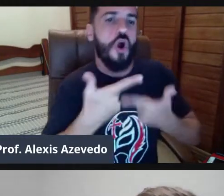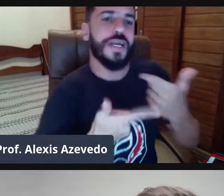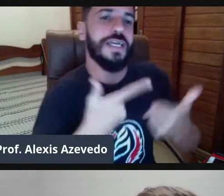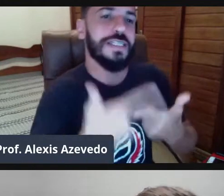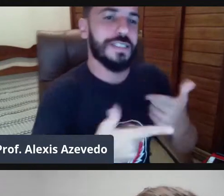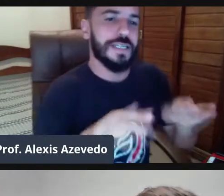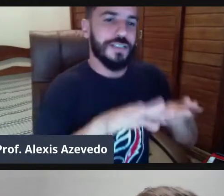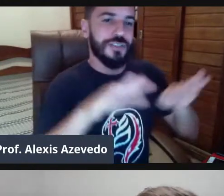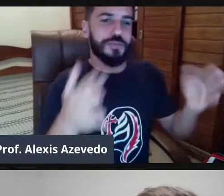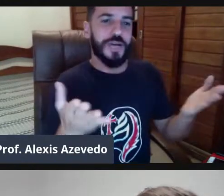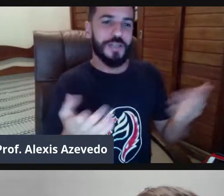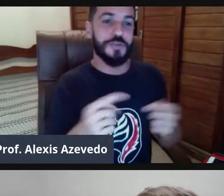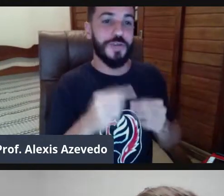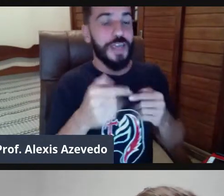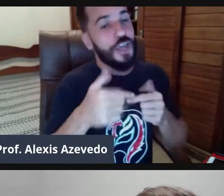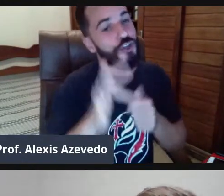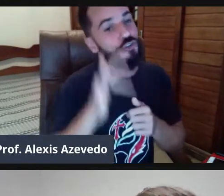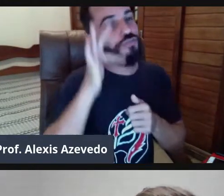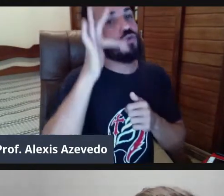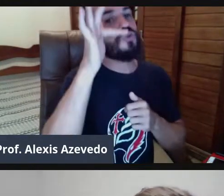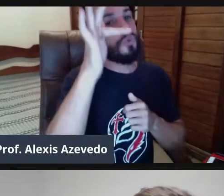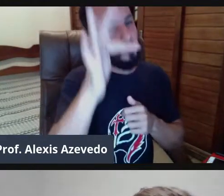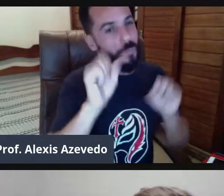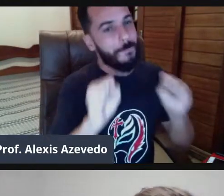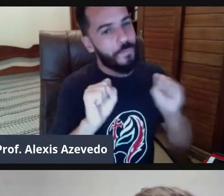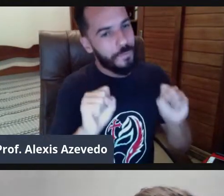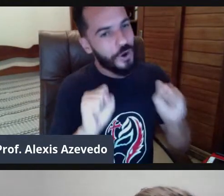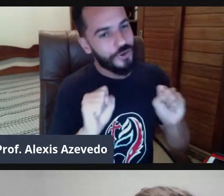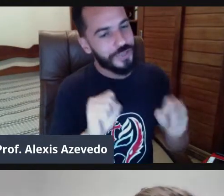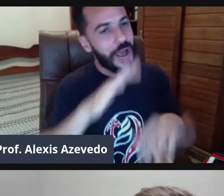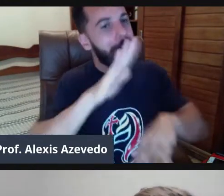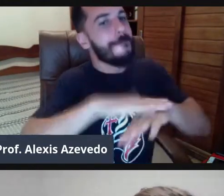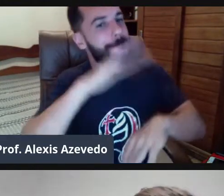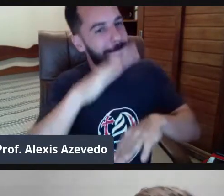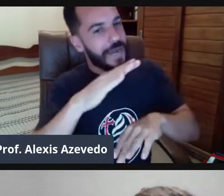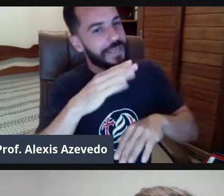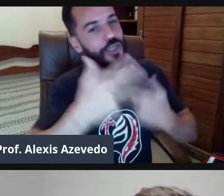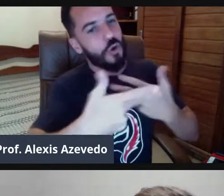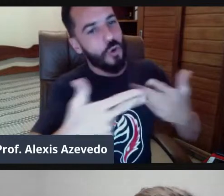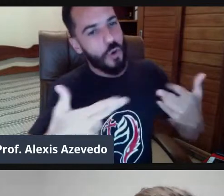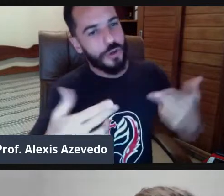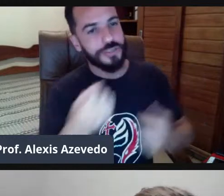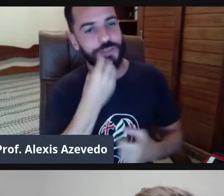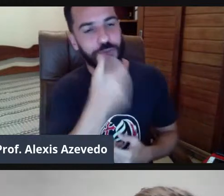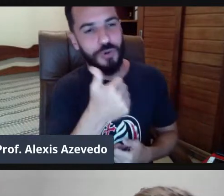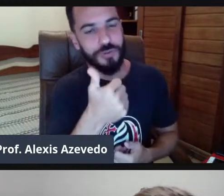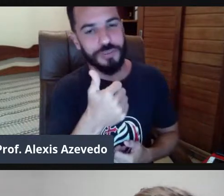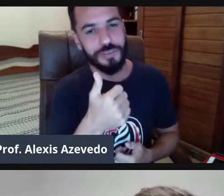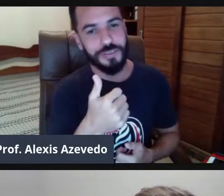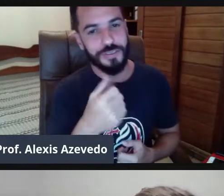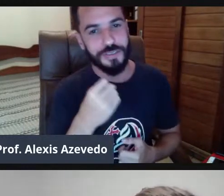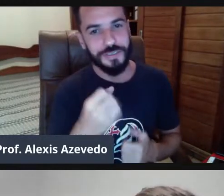venham muitos eventos e muitas coisas boas, né, aí para frente.